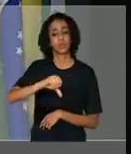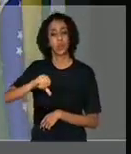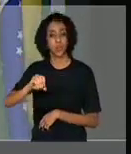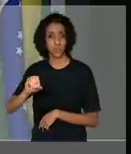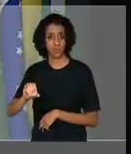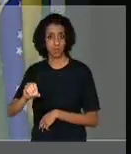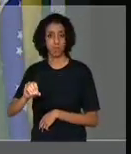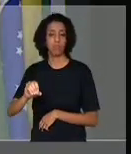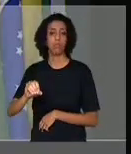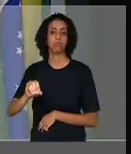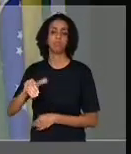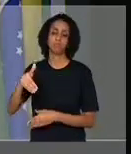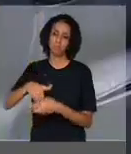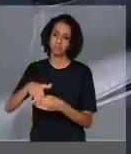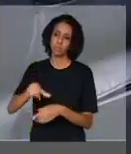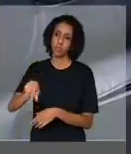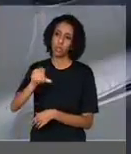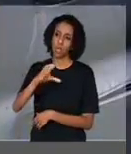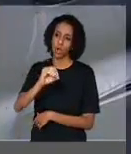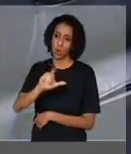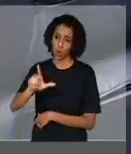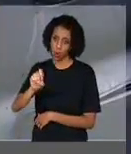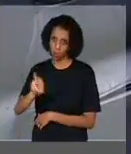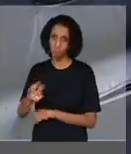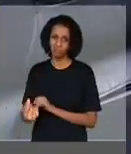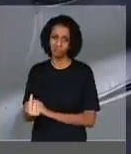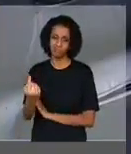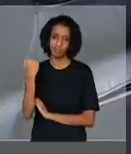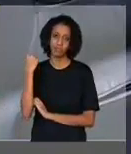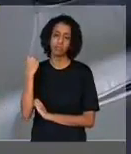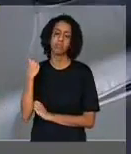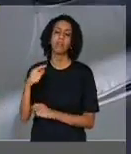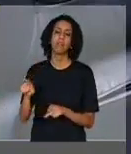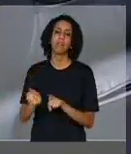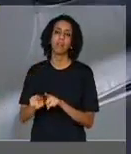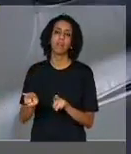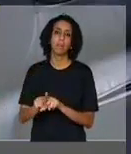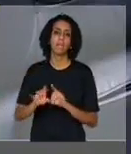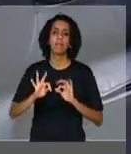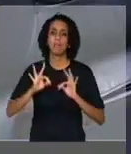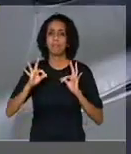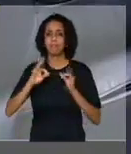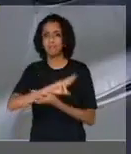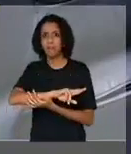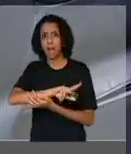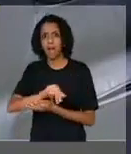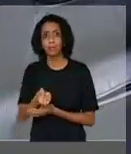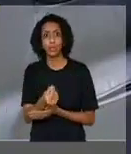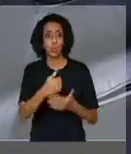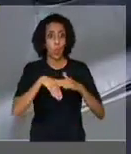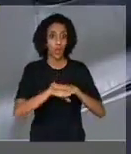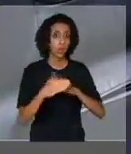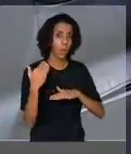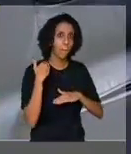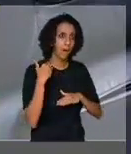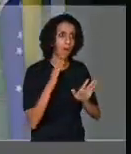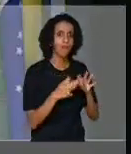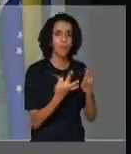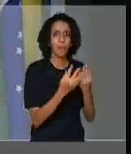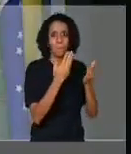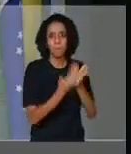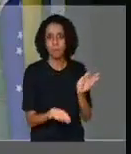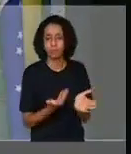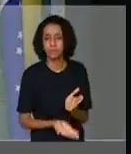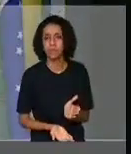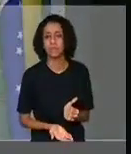de ter eleito o presidente Collor, que confiscou os ativos das famílias, das pessoas brasileiras, e